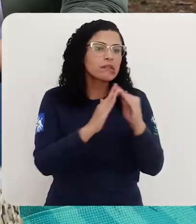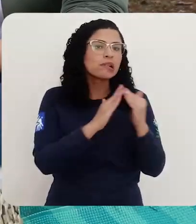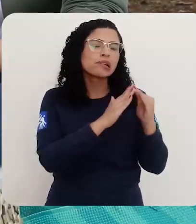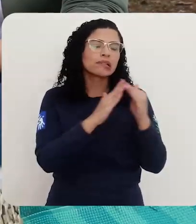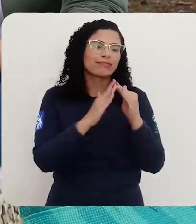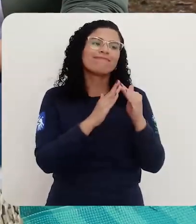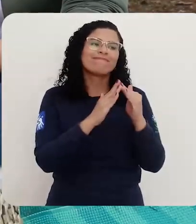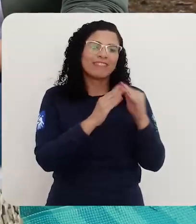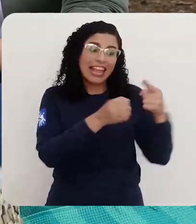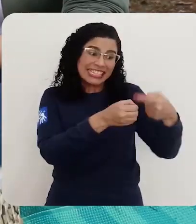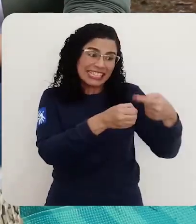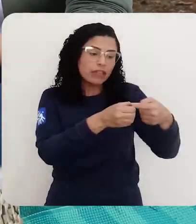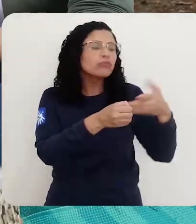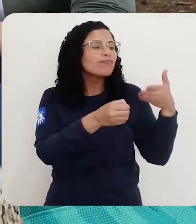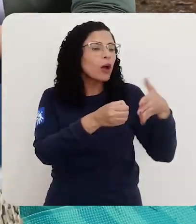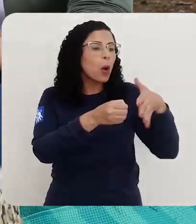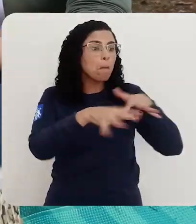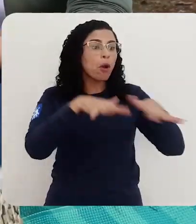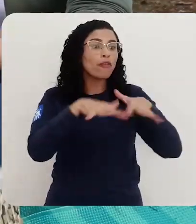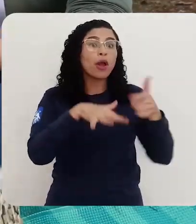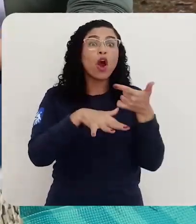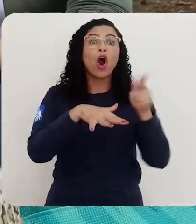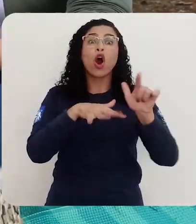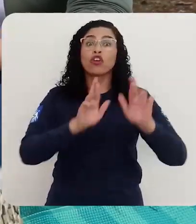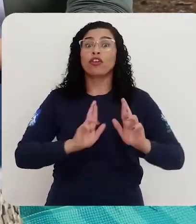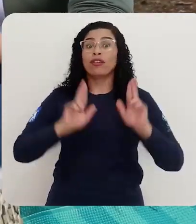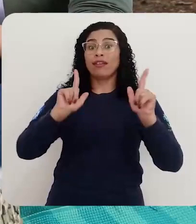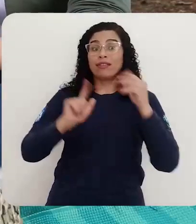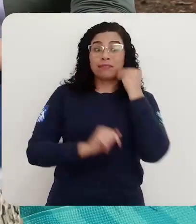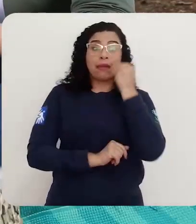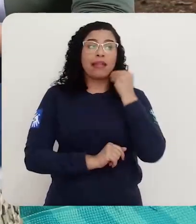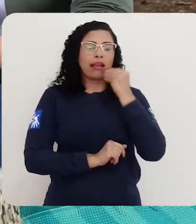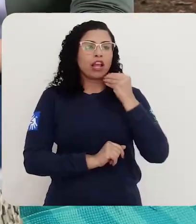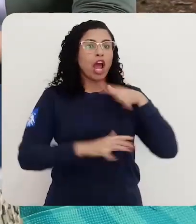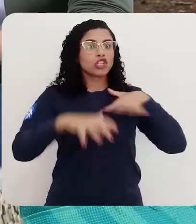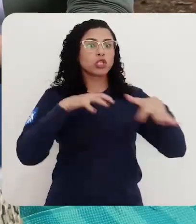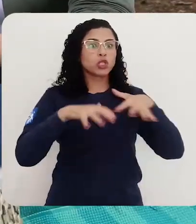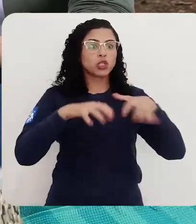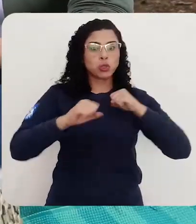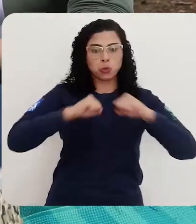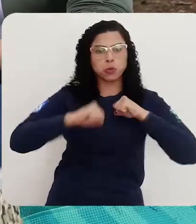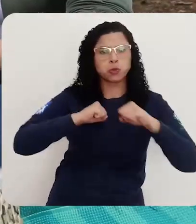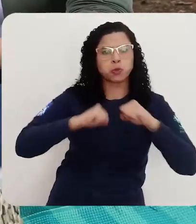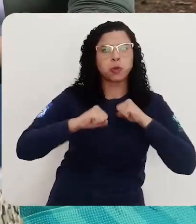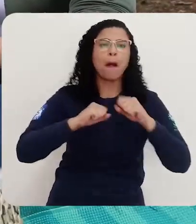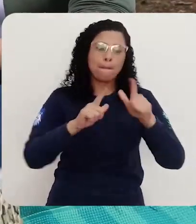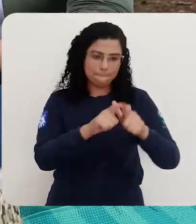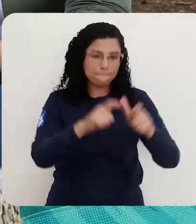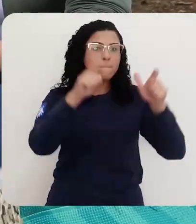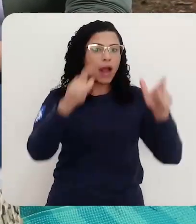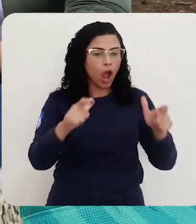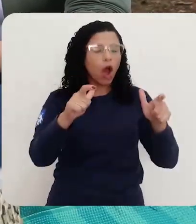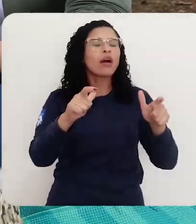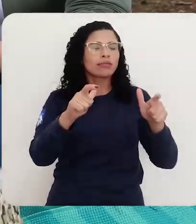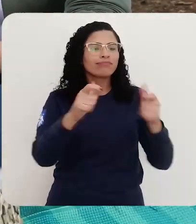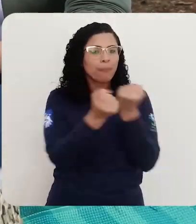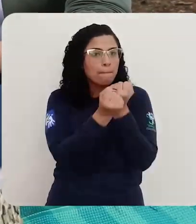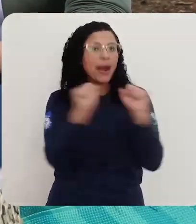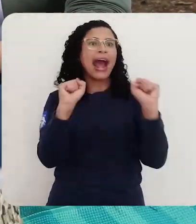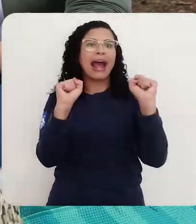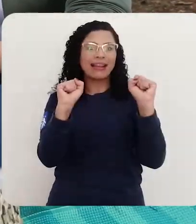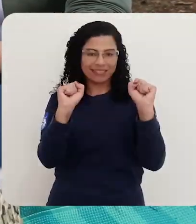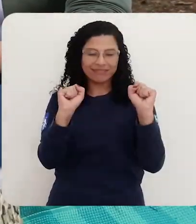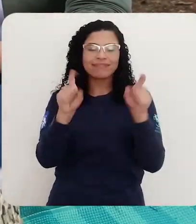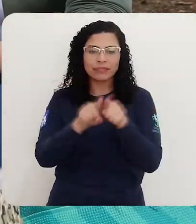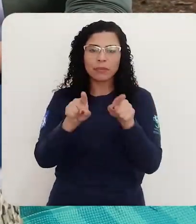para a cidade, ou vai para os grandes centros urbanos, o movimento é outro, a experiência é outra, a agitação também é maior. Então existe um pouco